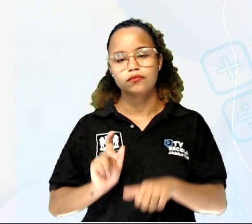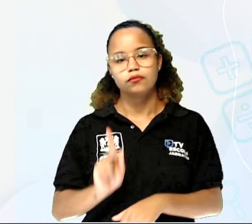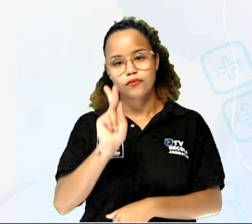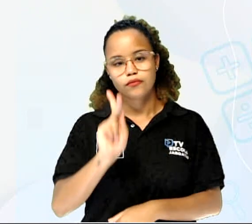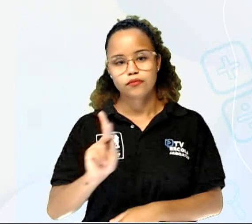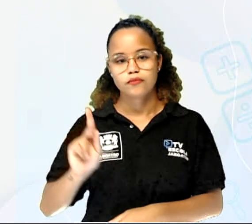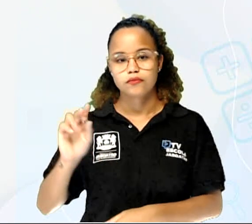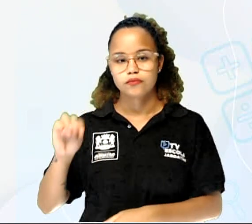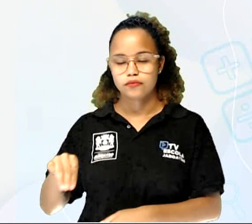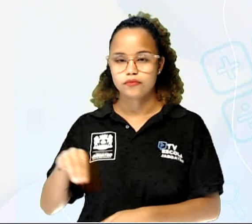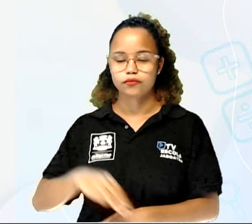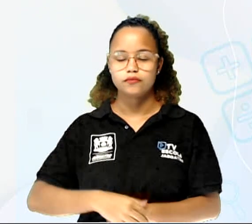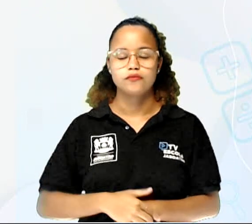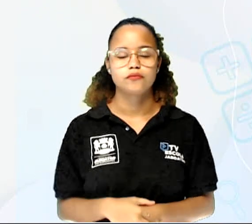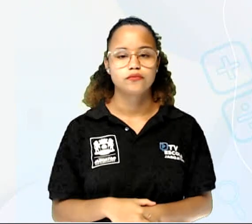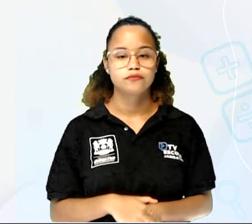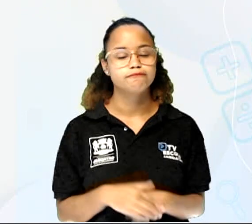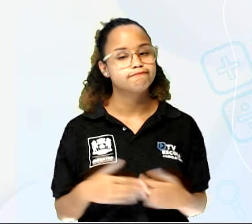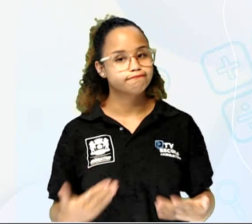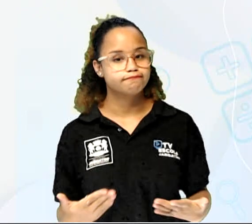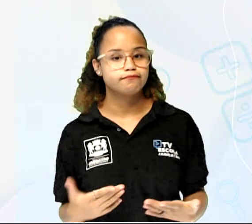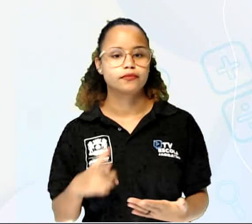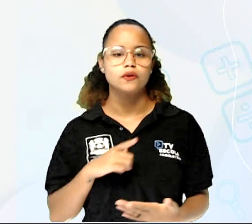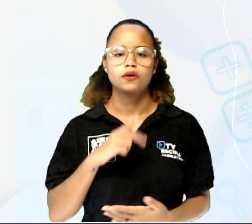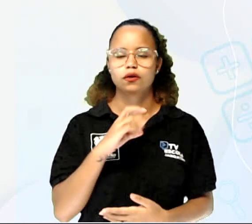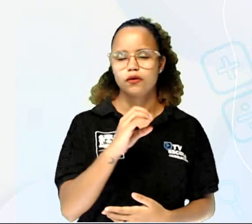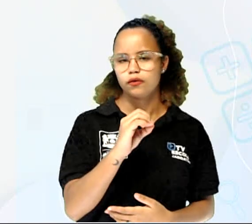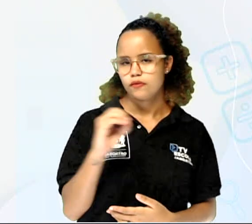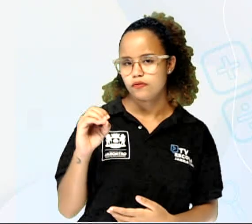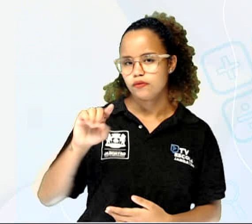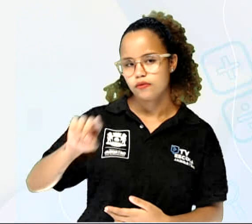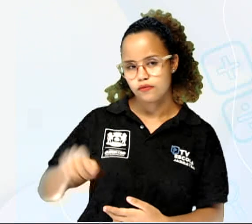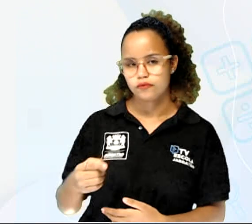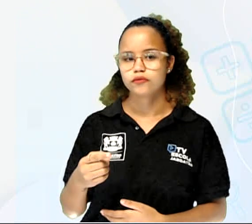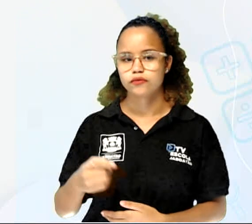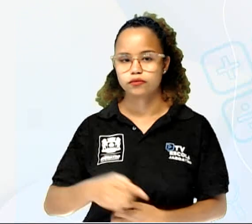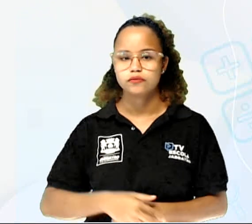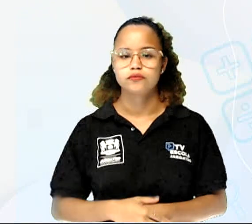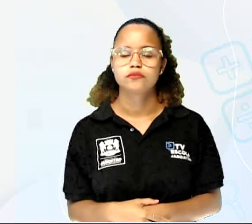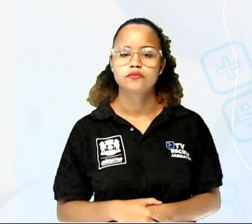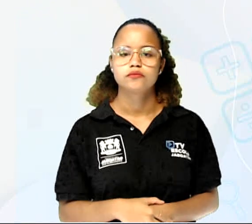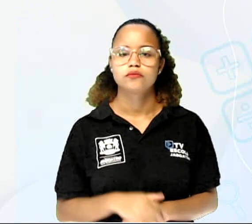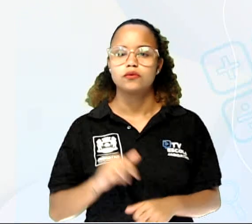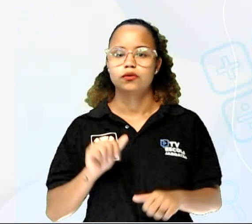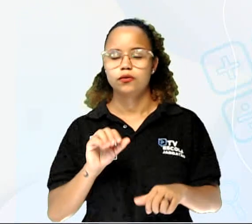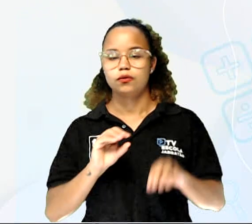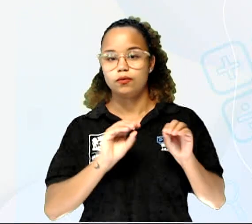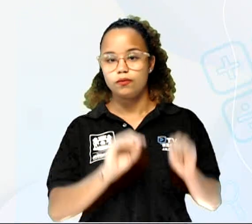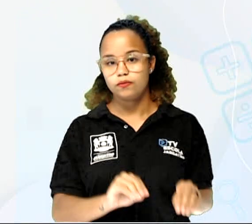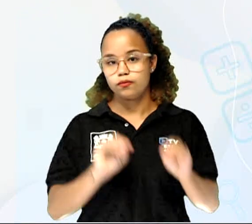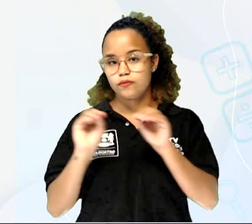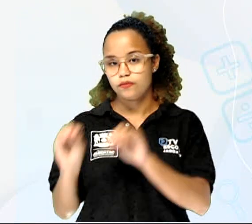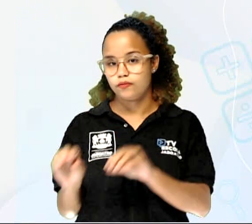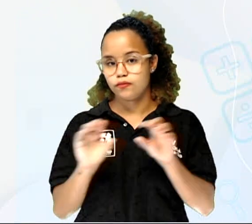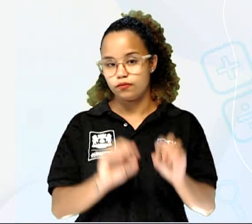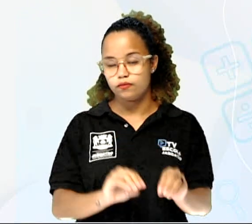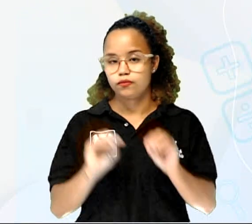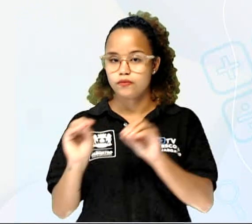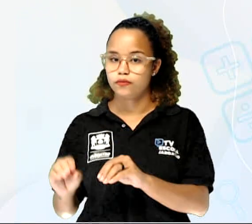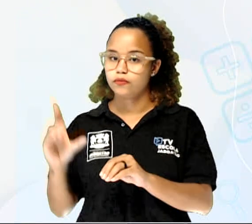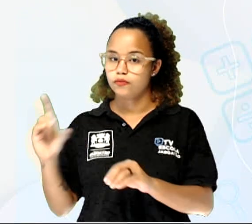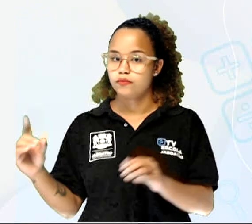hectômetro. Então, meu 0 e a vírgula, ela vai correr da direita para a